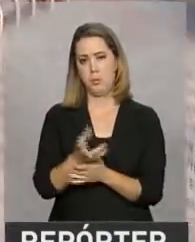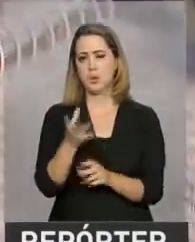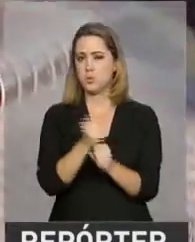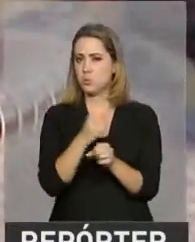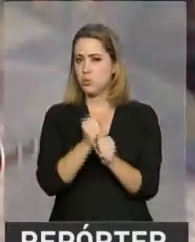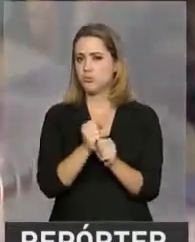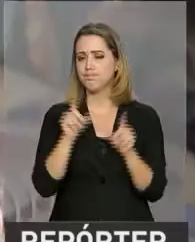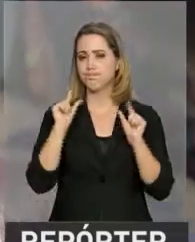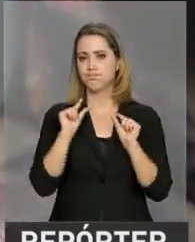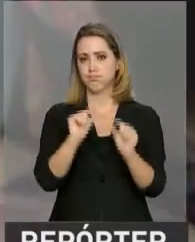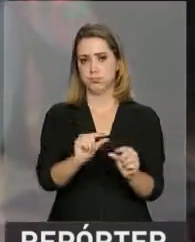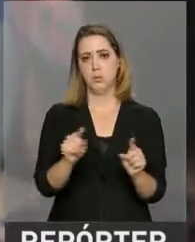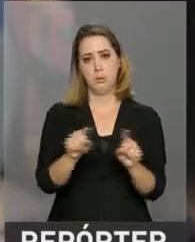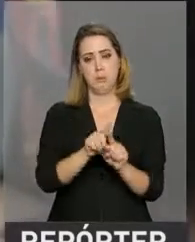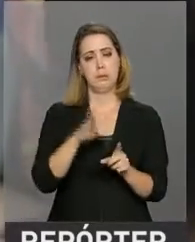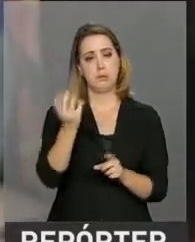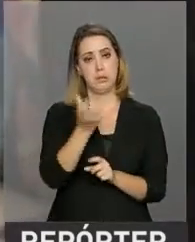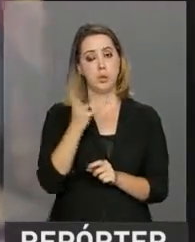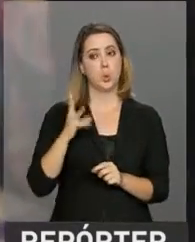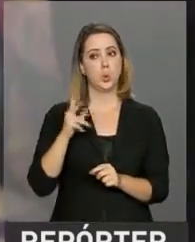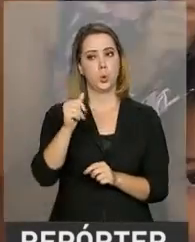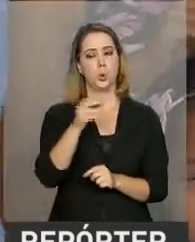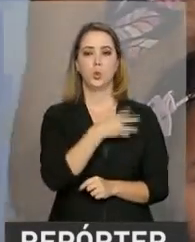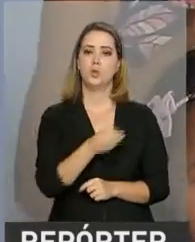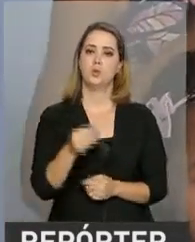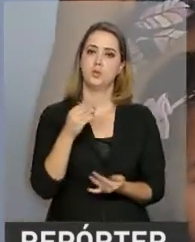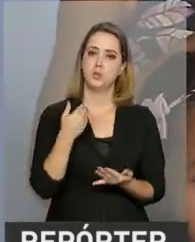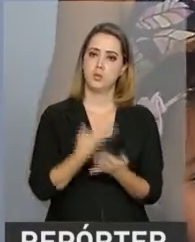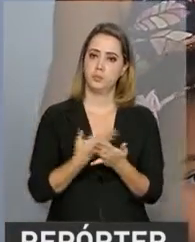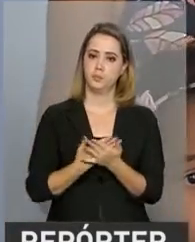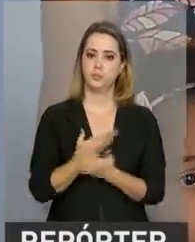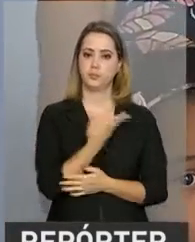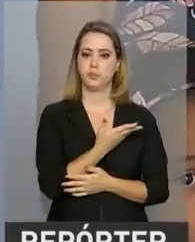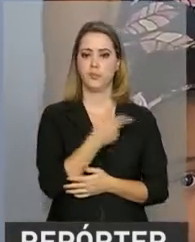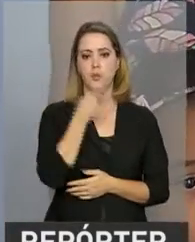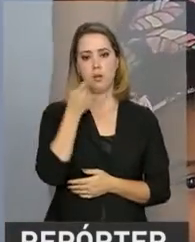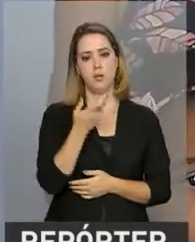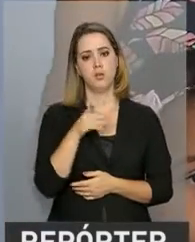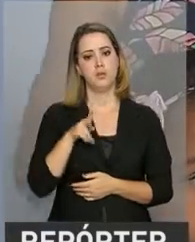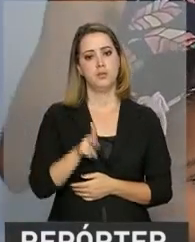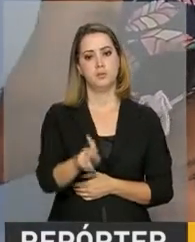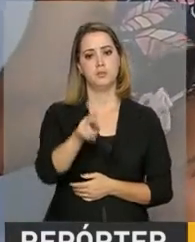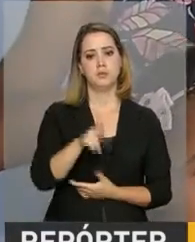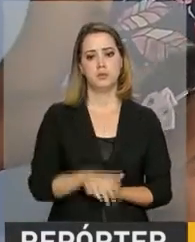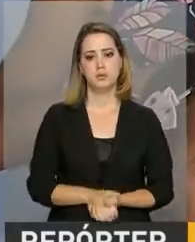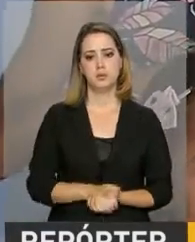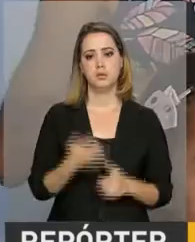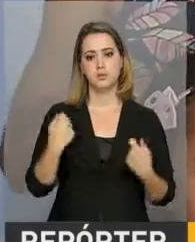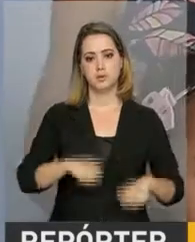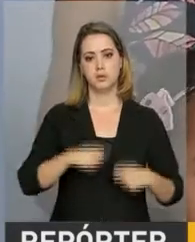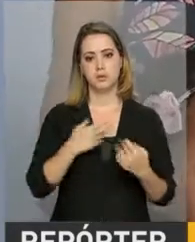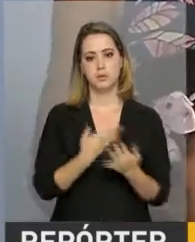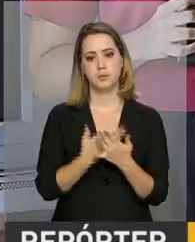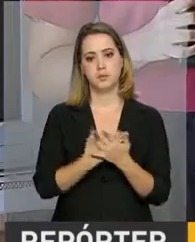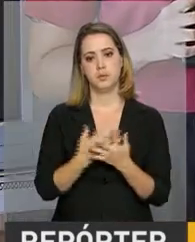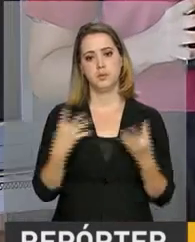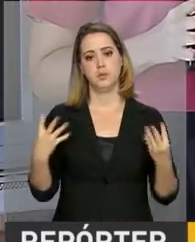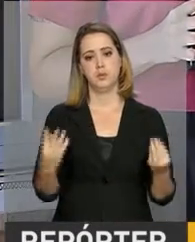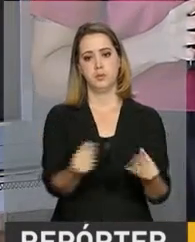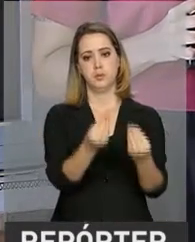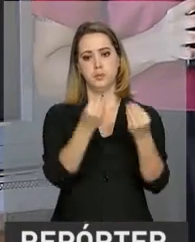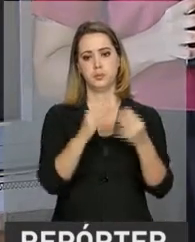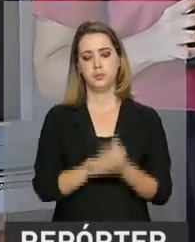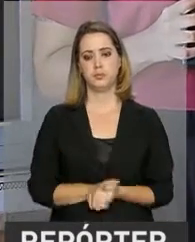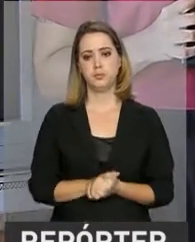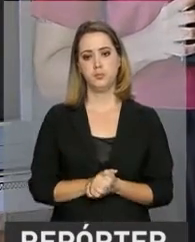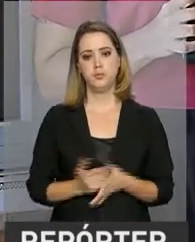Antônia faz questão de que todas as filhas estudem. Eu falo para ela direto, para essas meninas direto, que elas têm que estudar muito. Frequentar